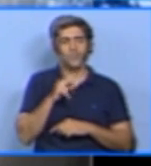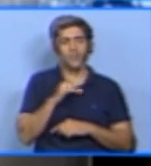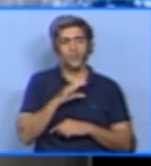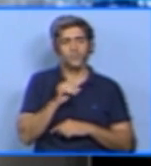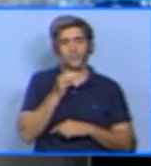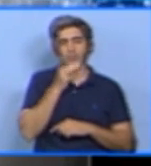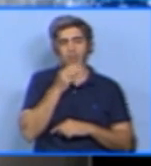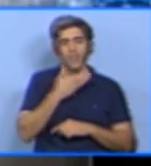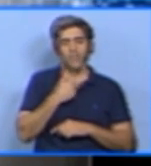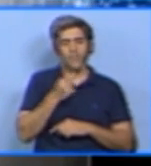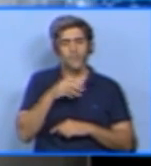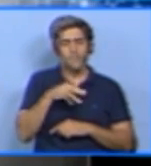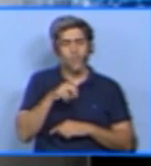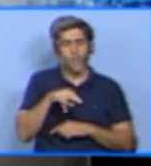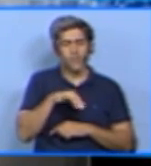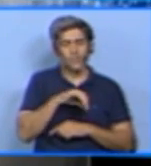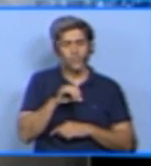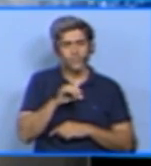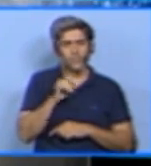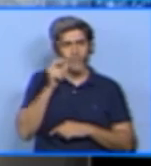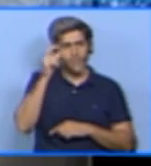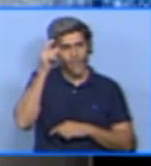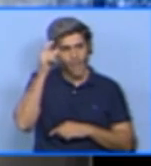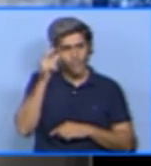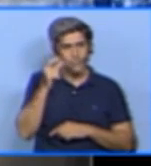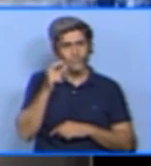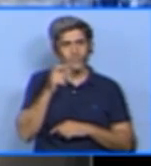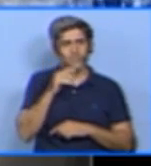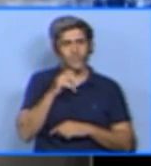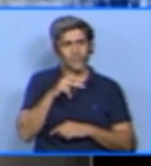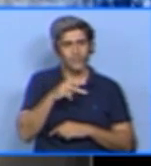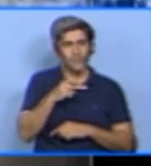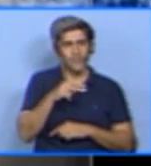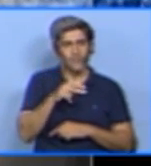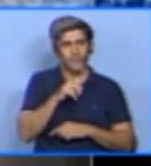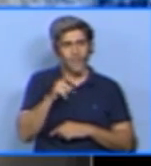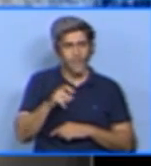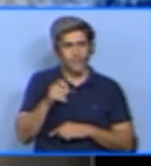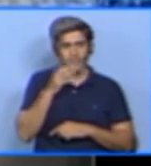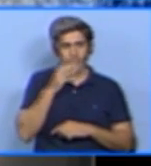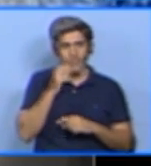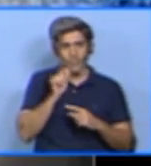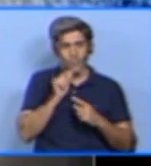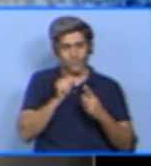demónio, fala de tudo isso aqui neste livro. Do diabo, do demónio, de Satanás. Satanás, todos esses nomes que... Sim,